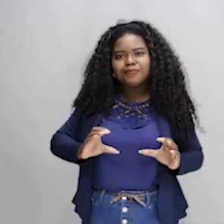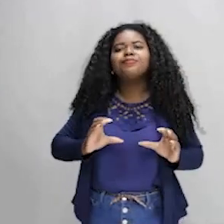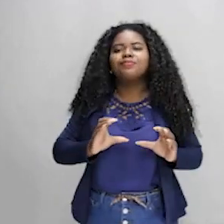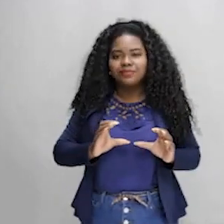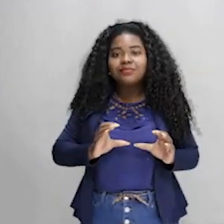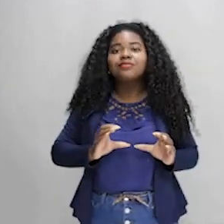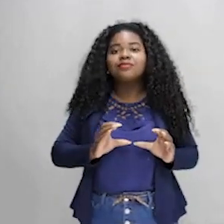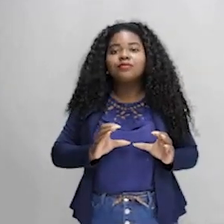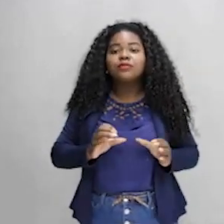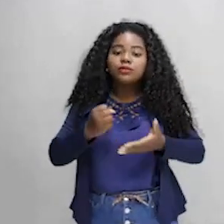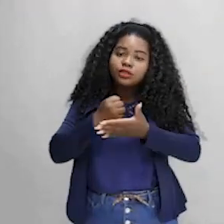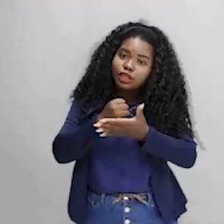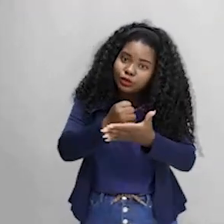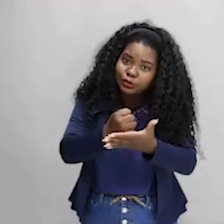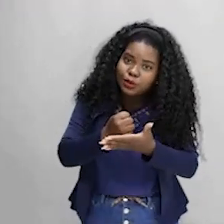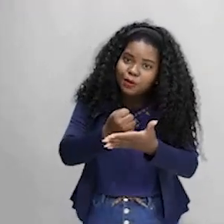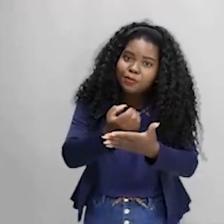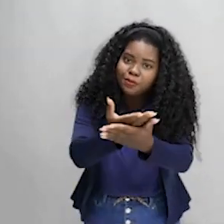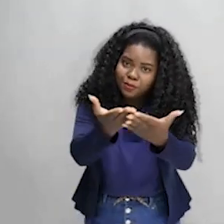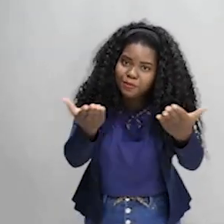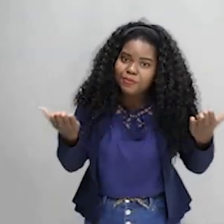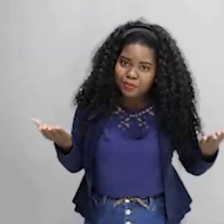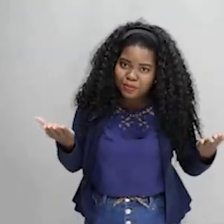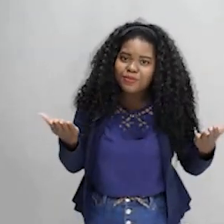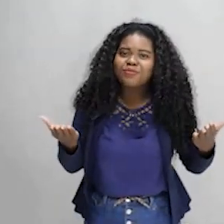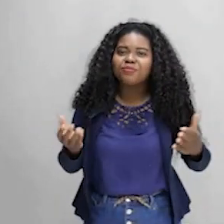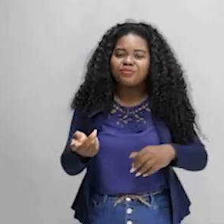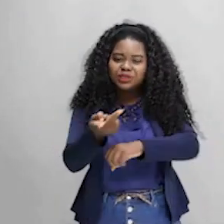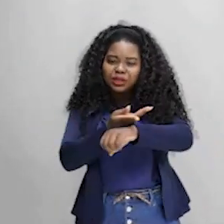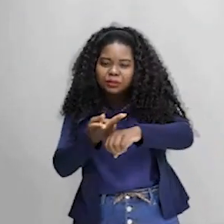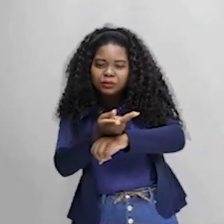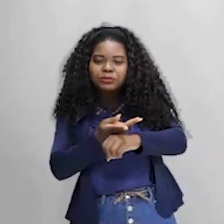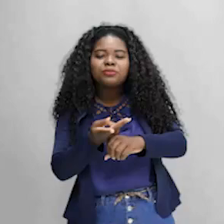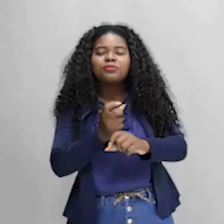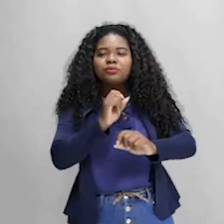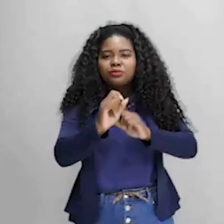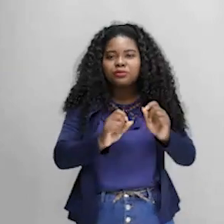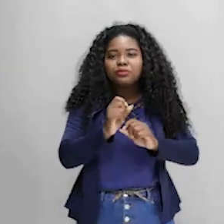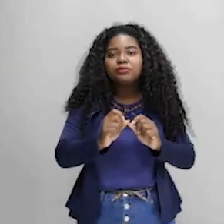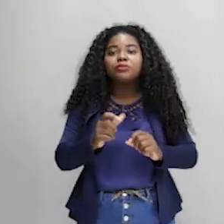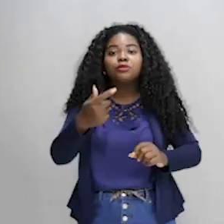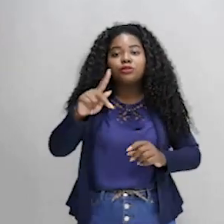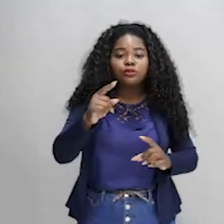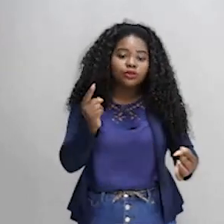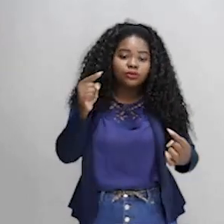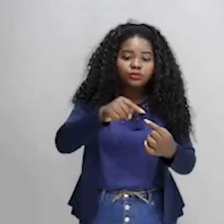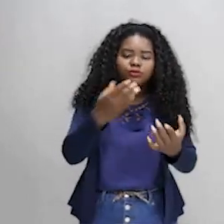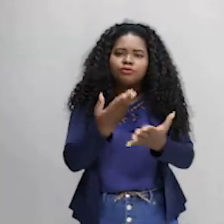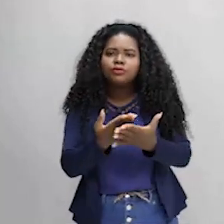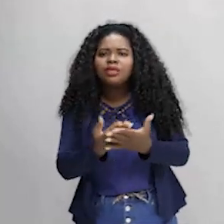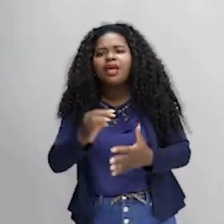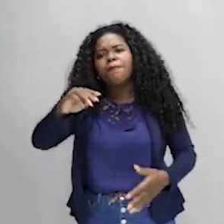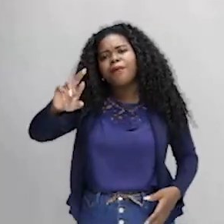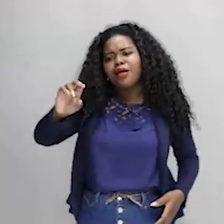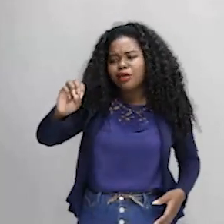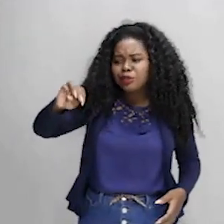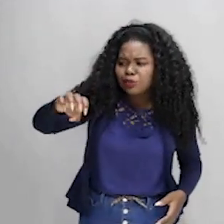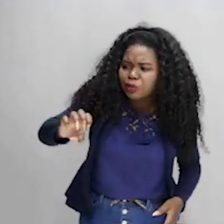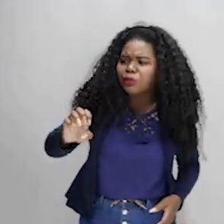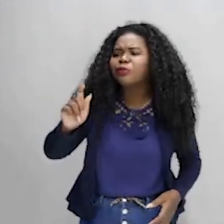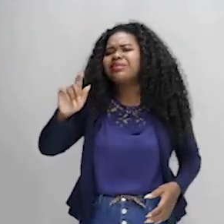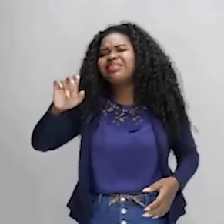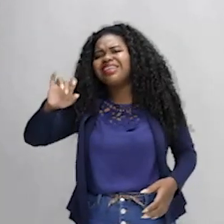tua disposição para te ajudar na busca do teu objetivo, do teu sonho. Tá Marone, tá Guilherme,